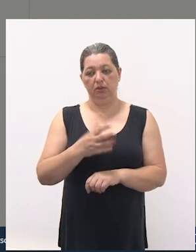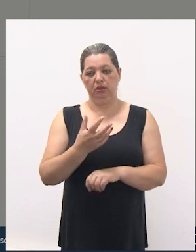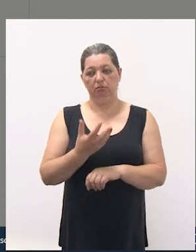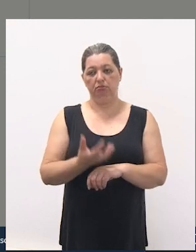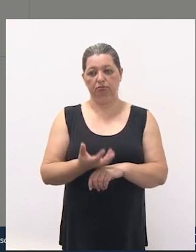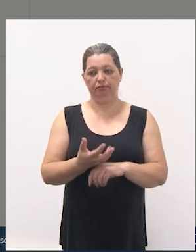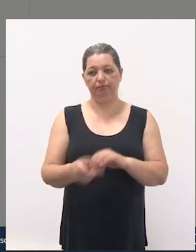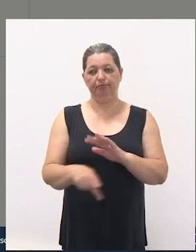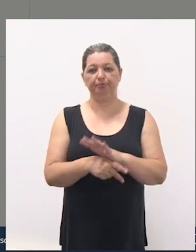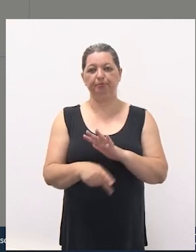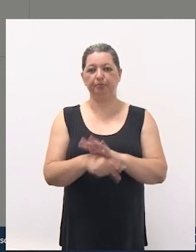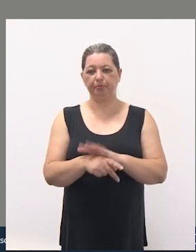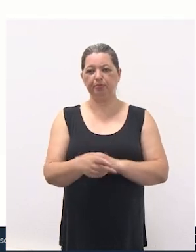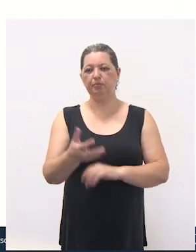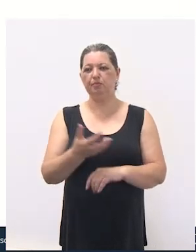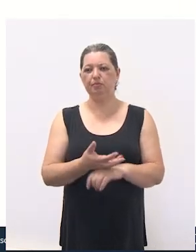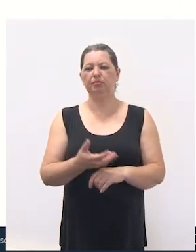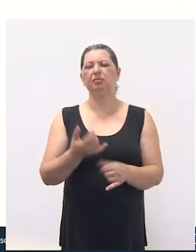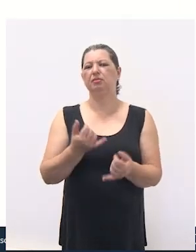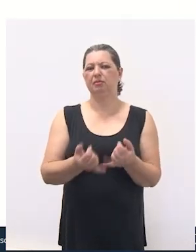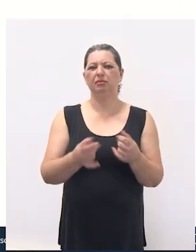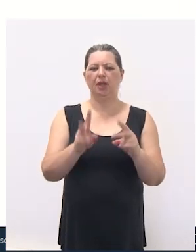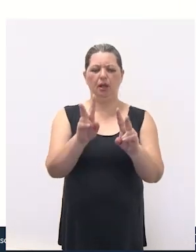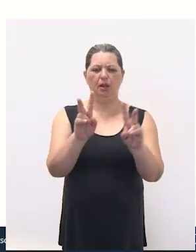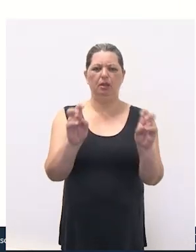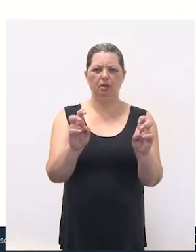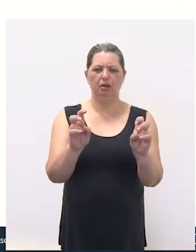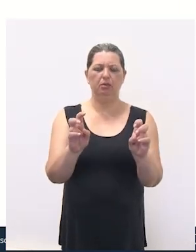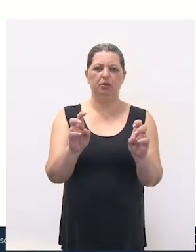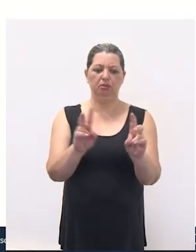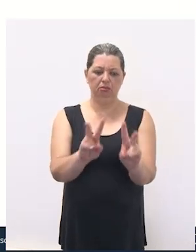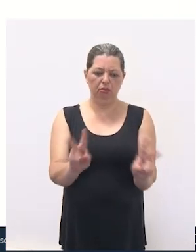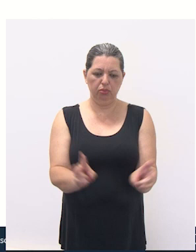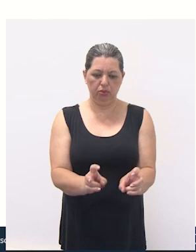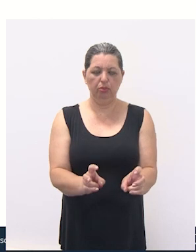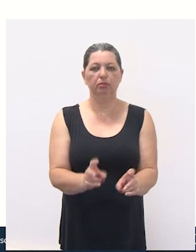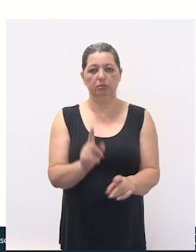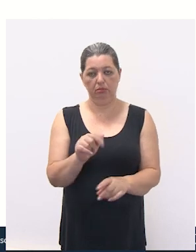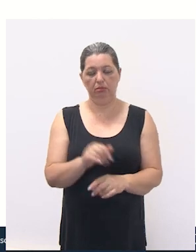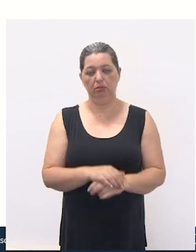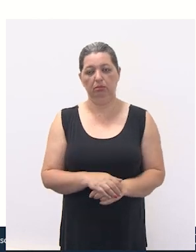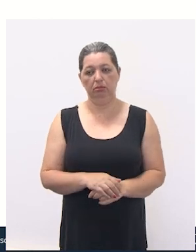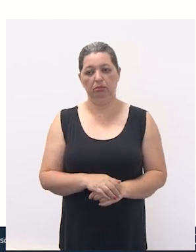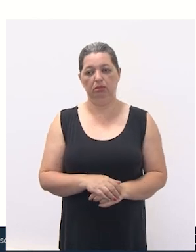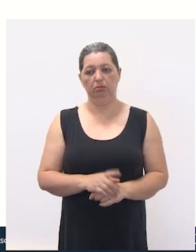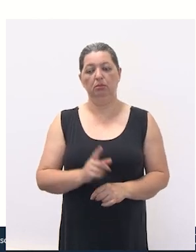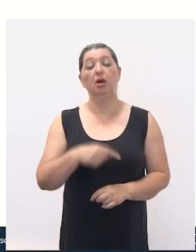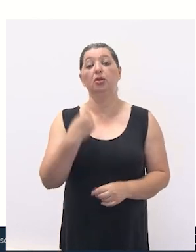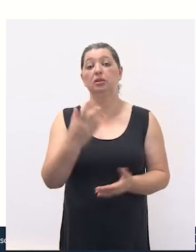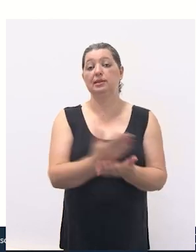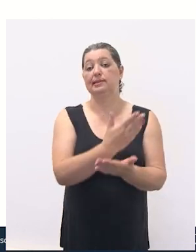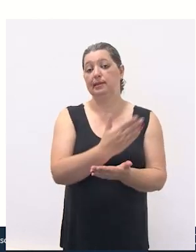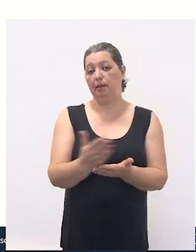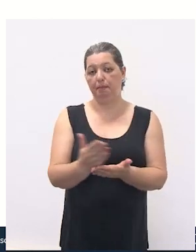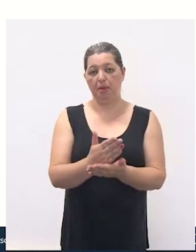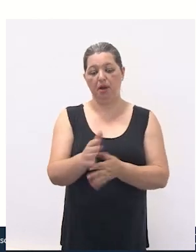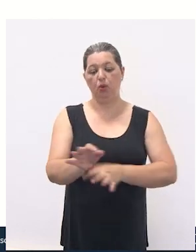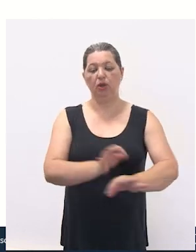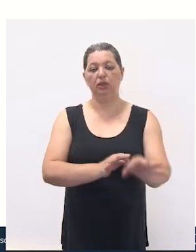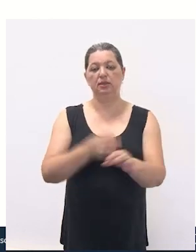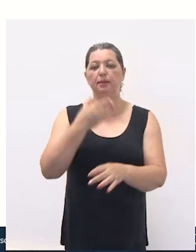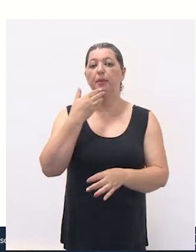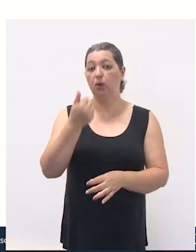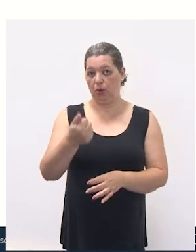O tema seria como se fosse um capítulo, um tópico, né? Tópico. Para a gente separar, né?